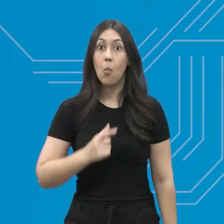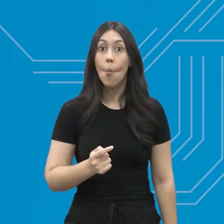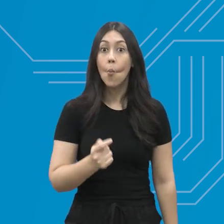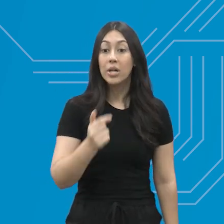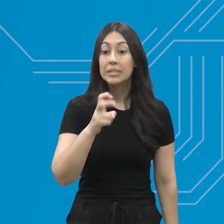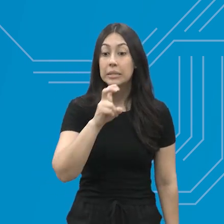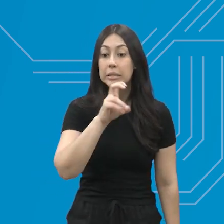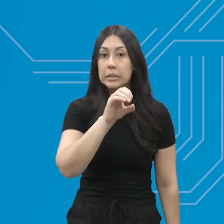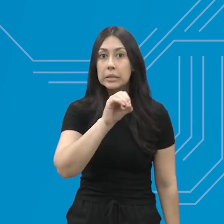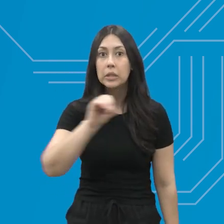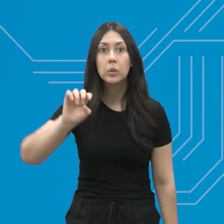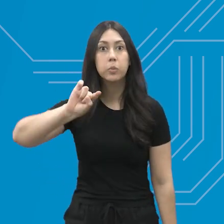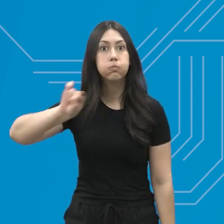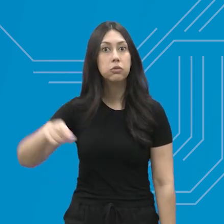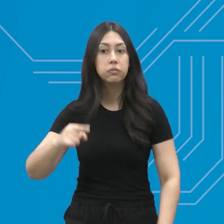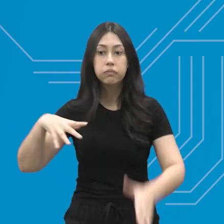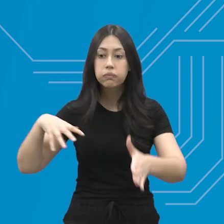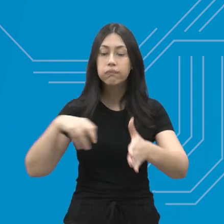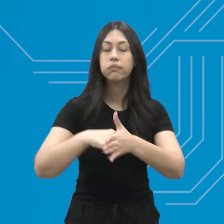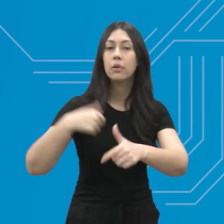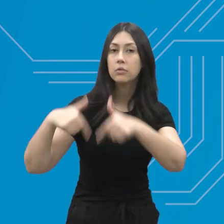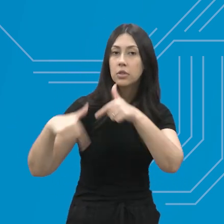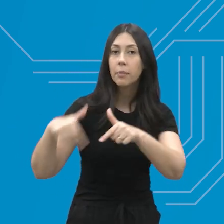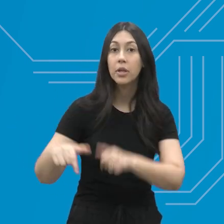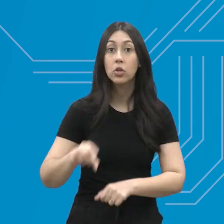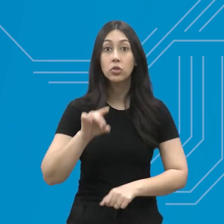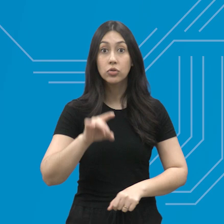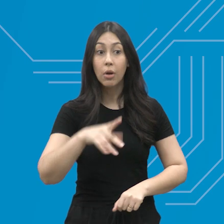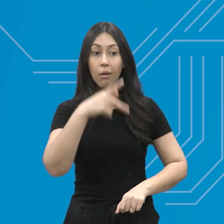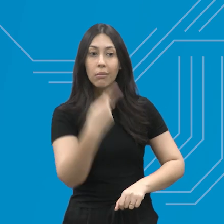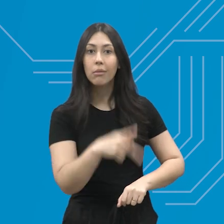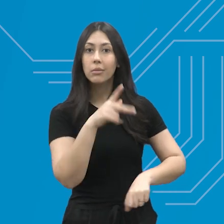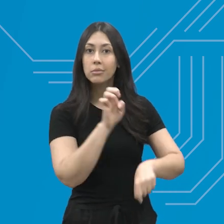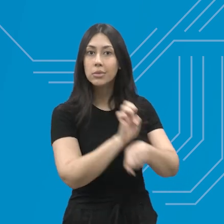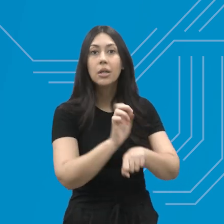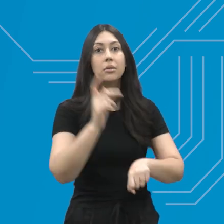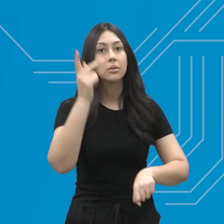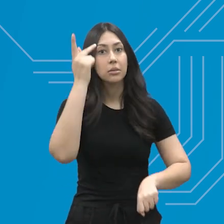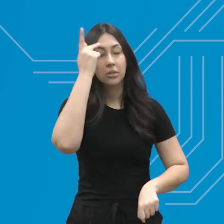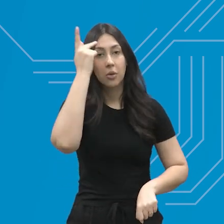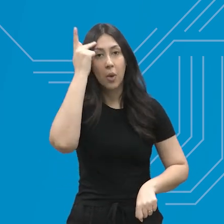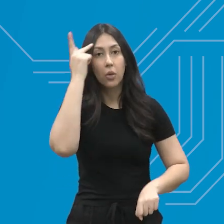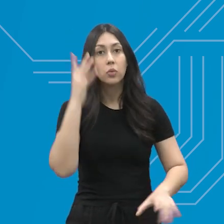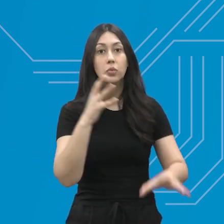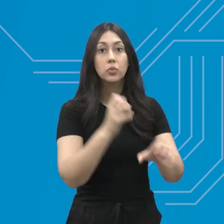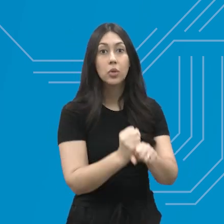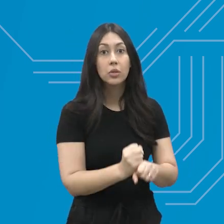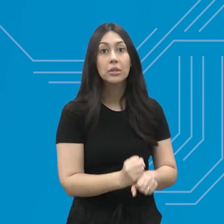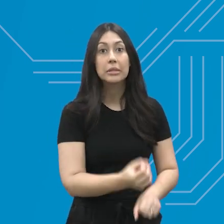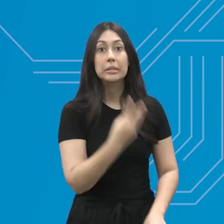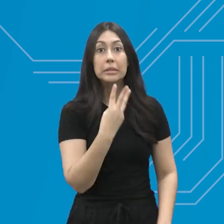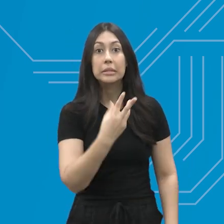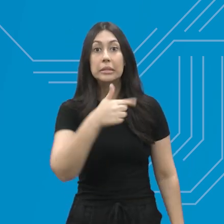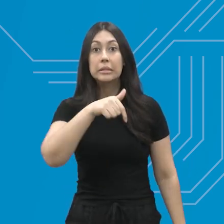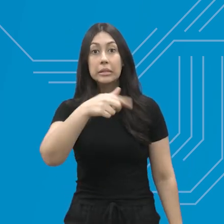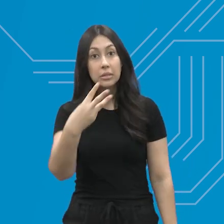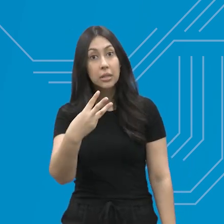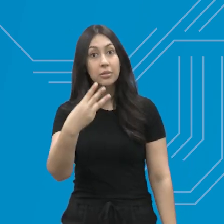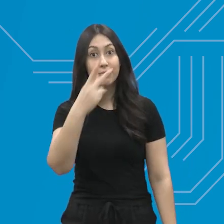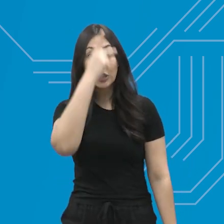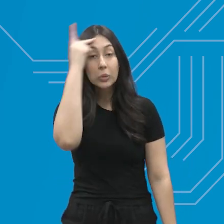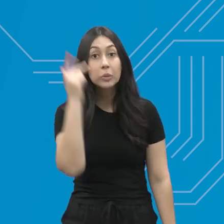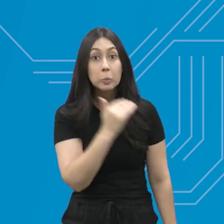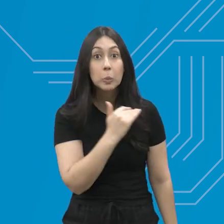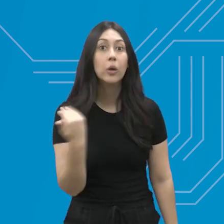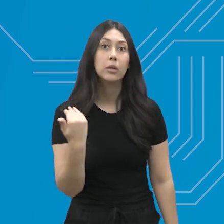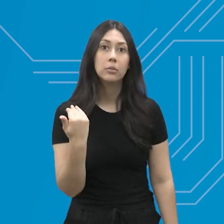registrou quase 500 mil acidentes de trabalho. Somente no estado de São Paulo foram 373